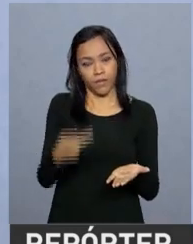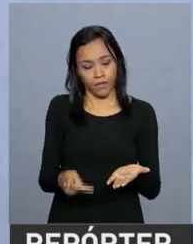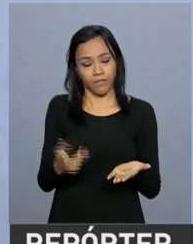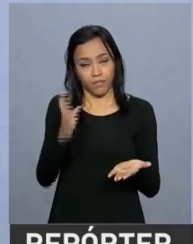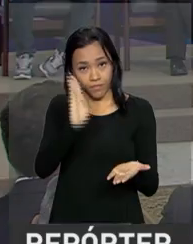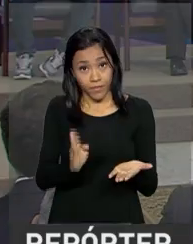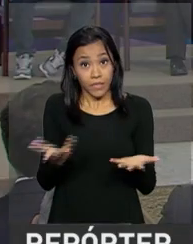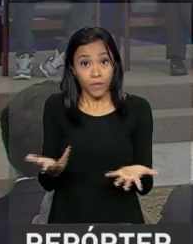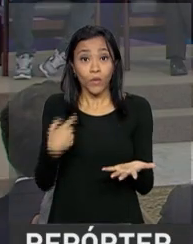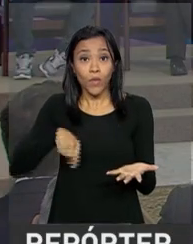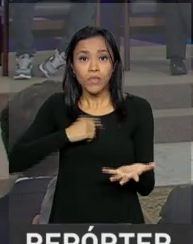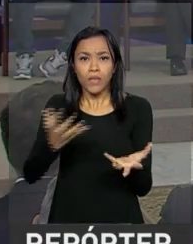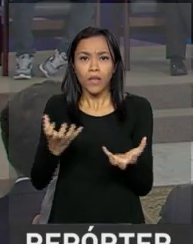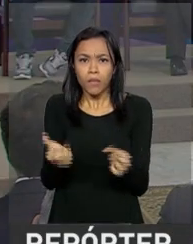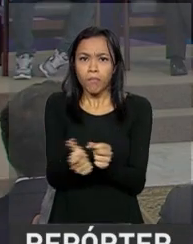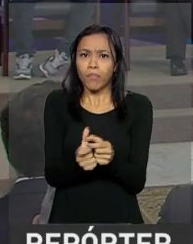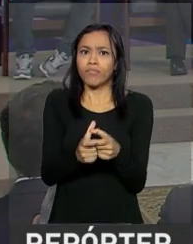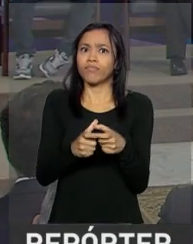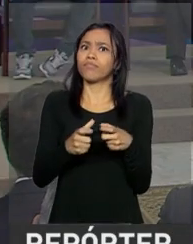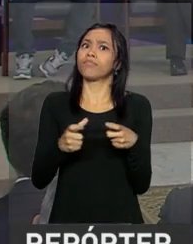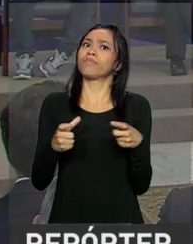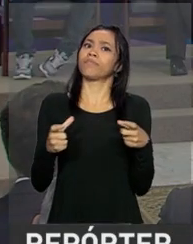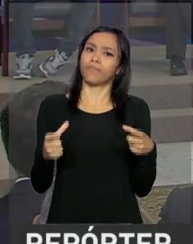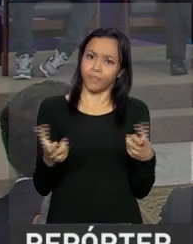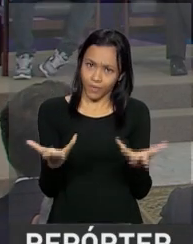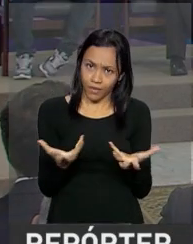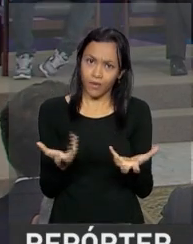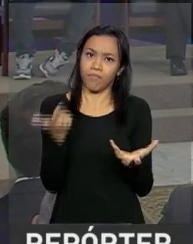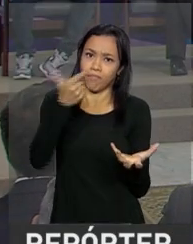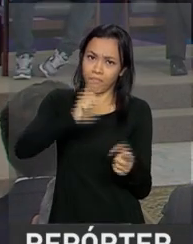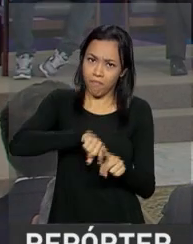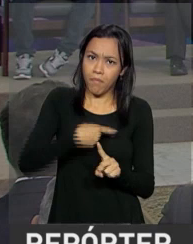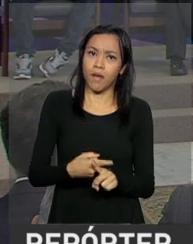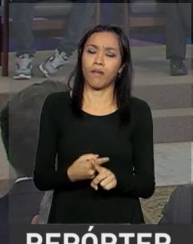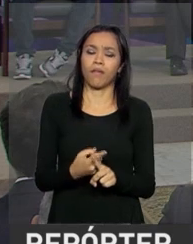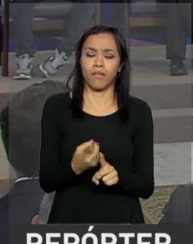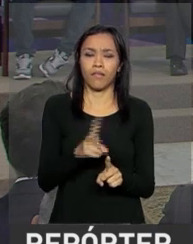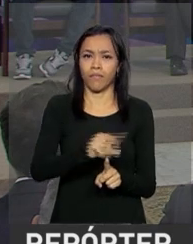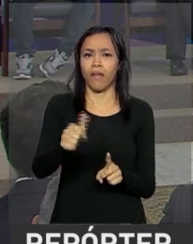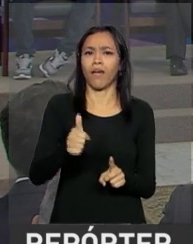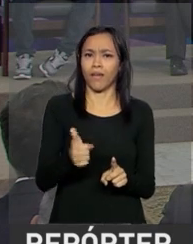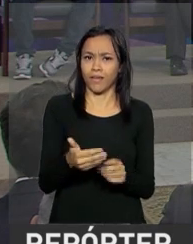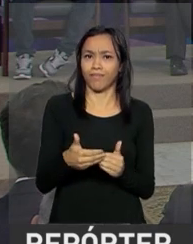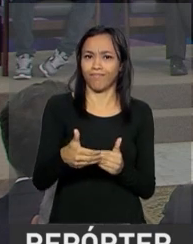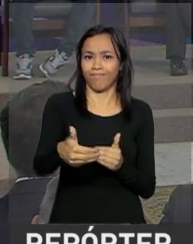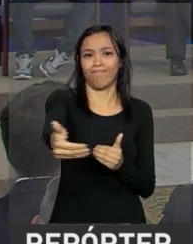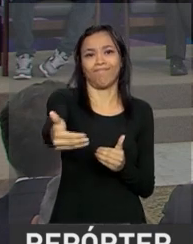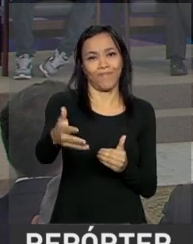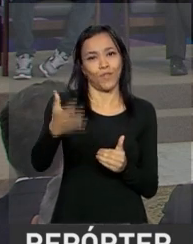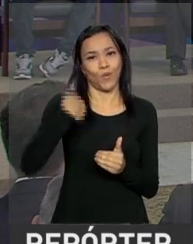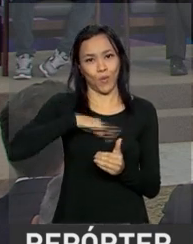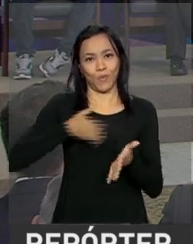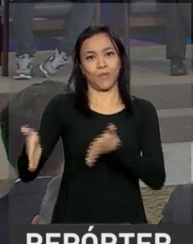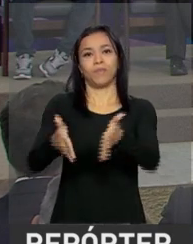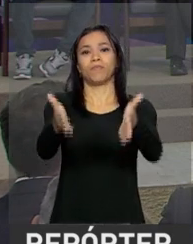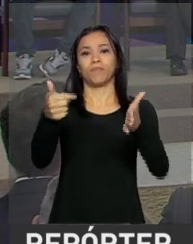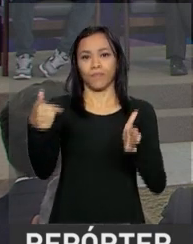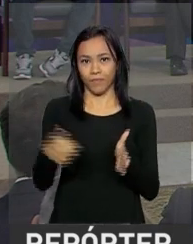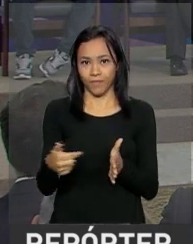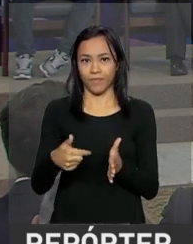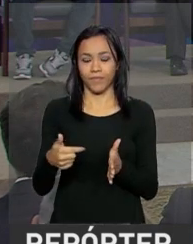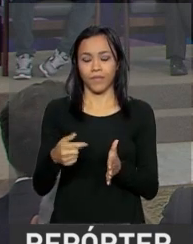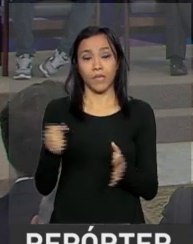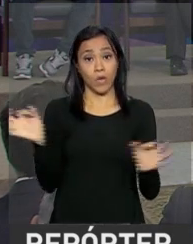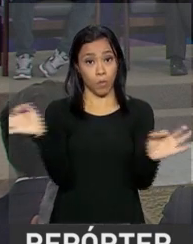brasileiro. E nós queremos ampliar, e essa, eu tenho certeza, será o nosso caminho